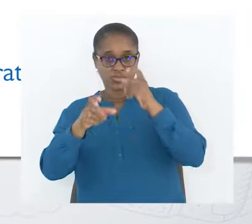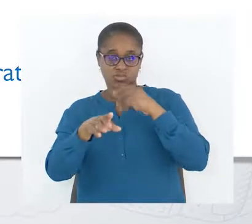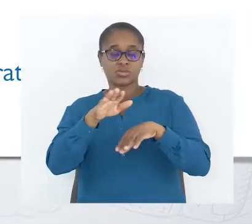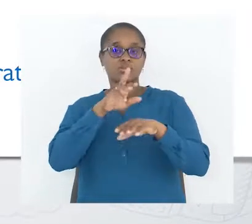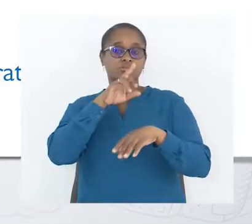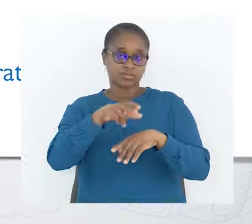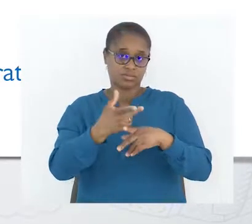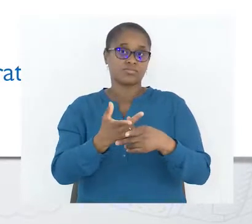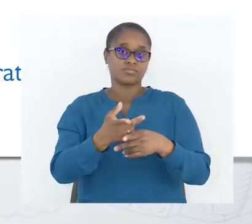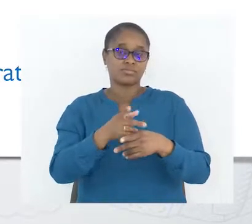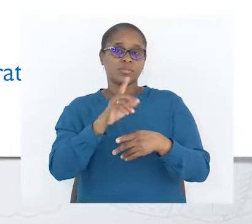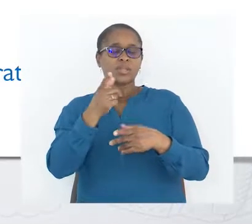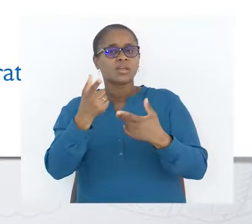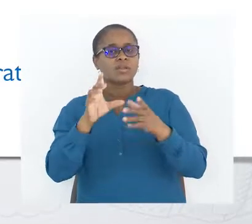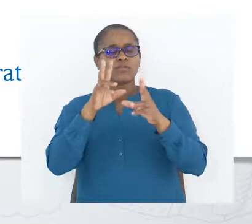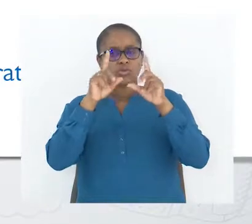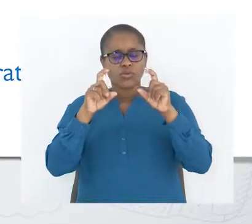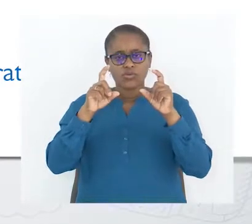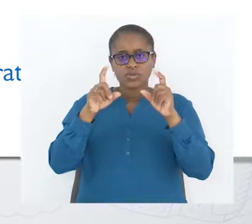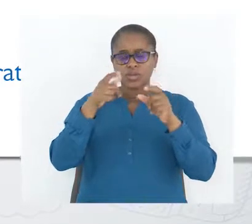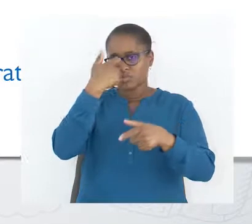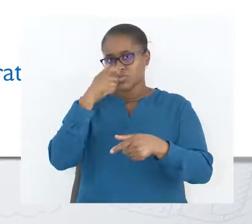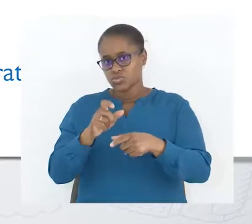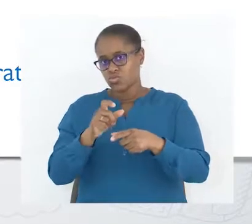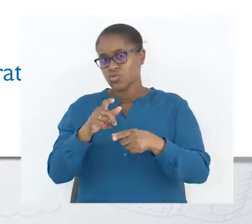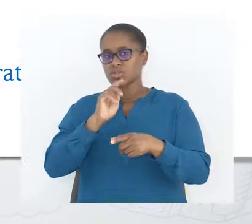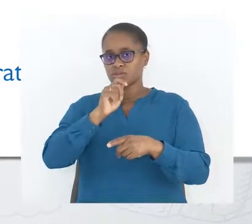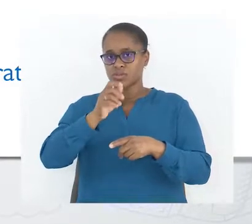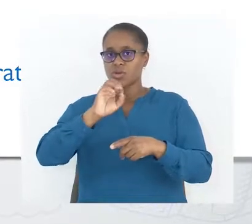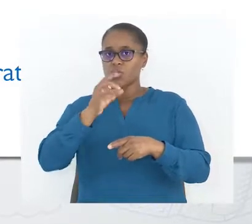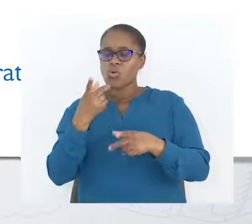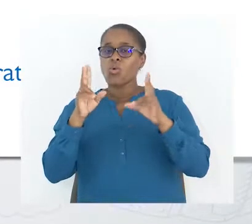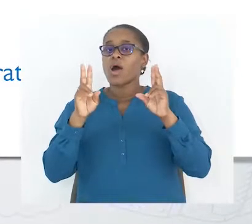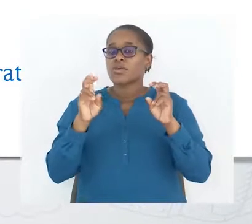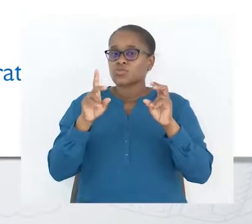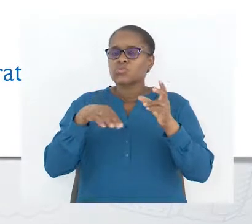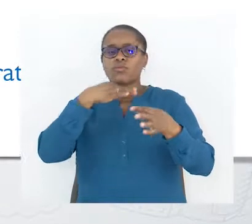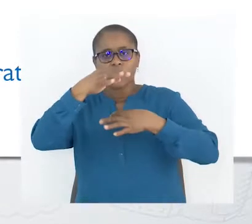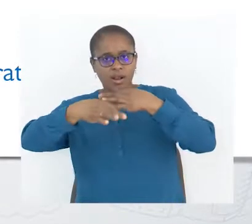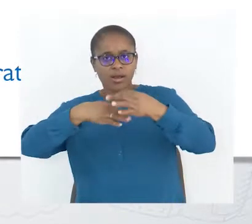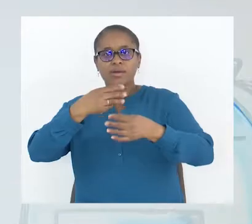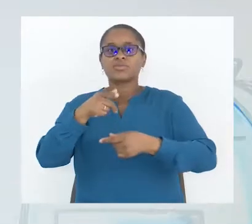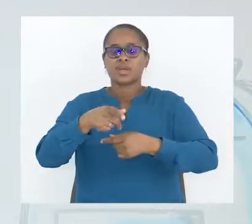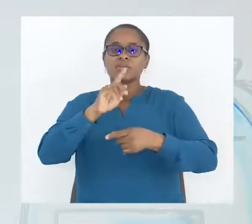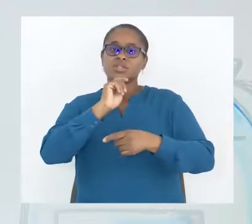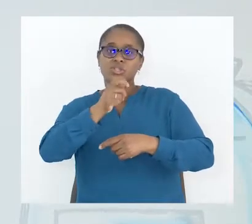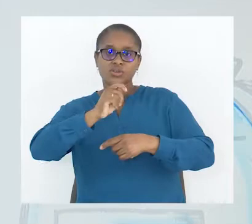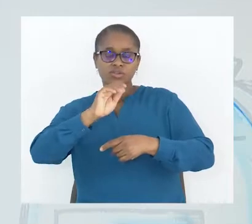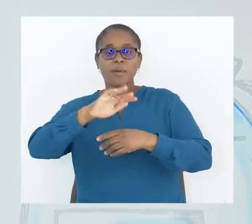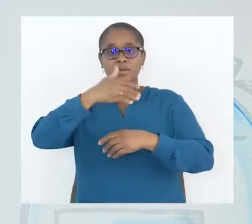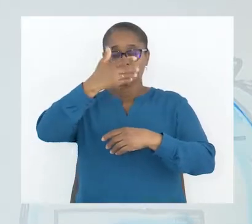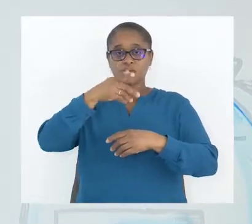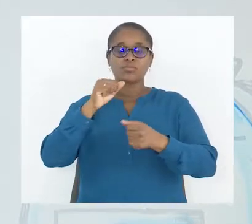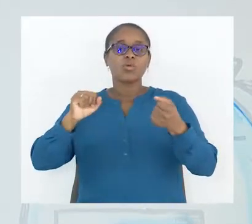entrevistado, contém geralmente fotografias relativas à pessoa entrevistada ou o assunto tratado. Nessa